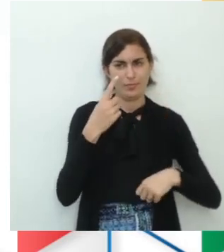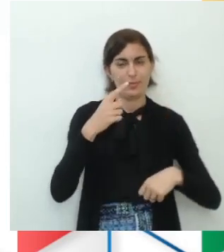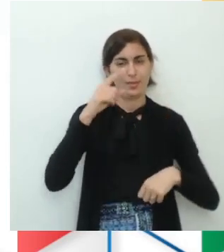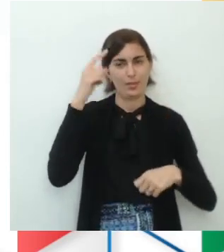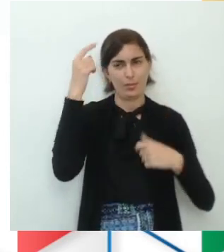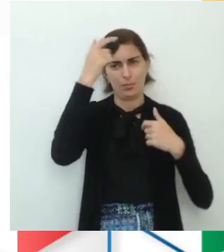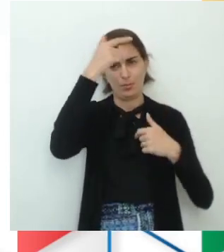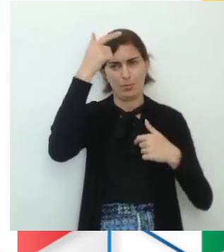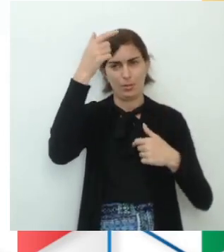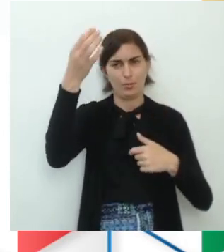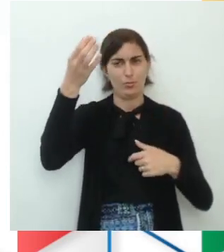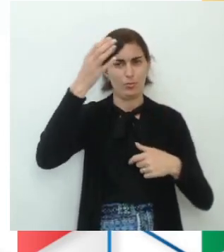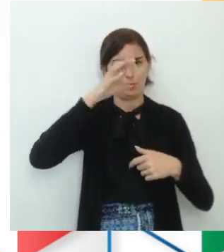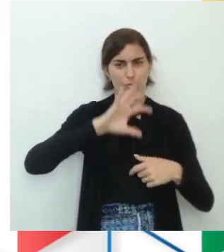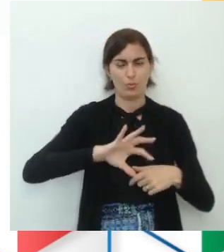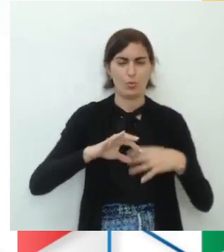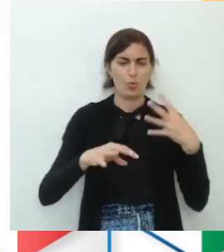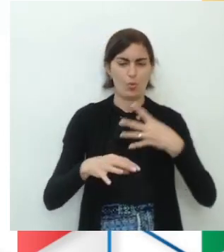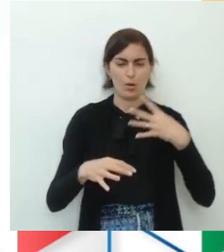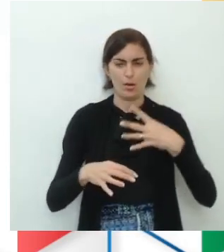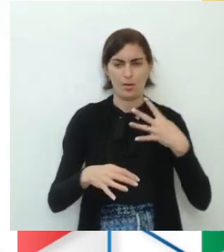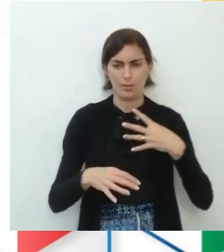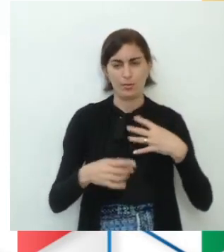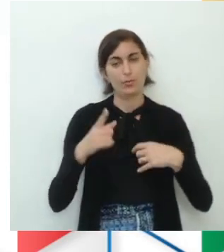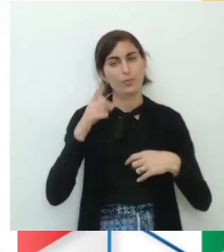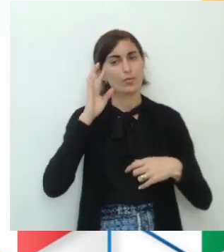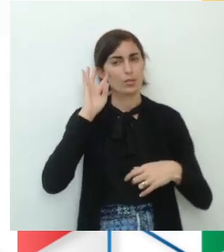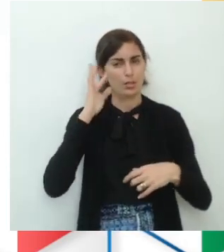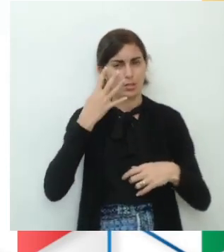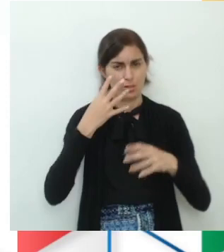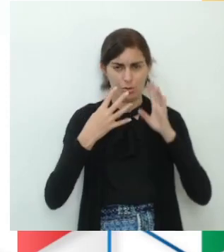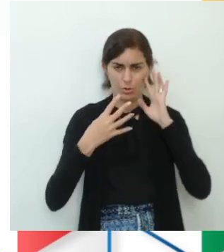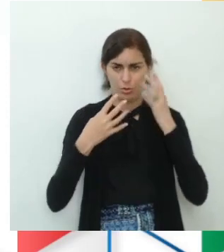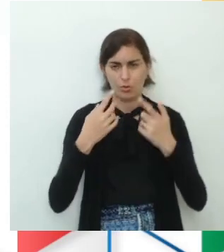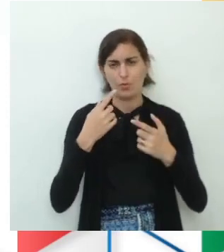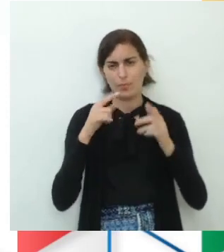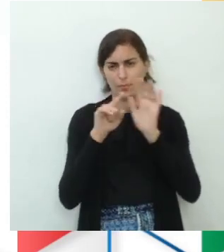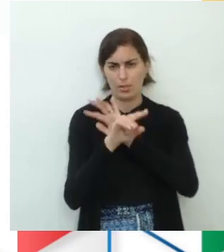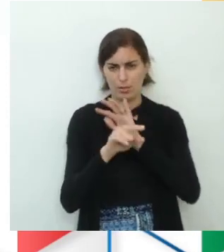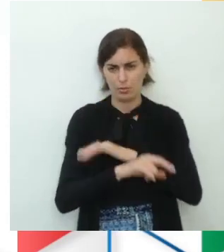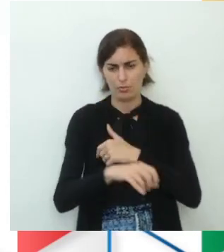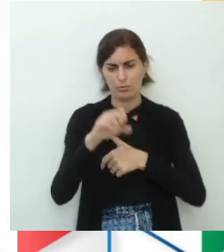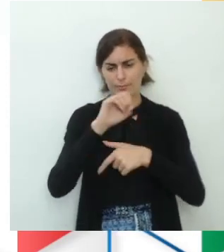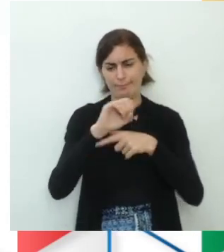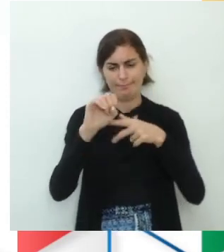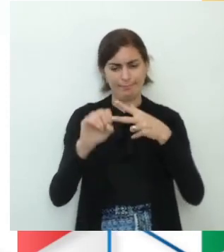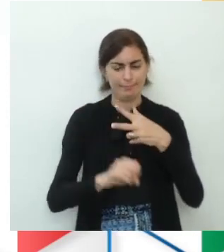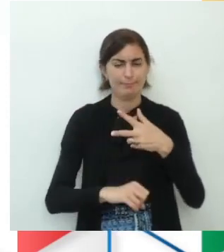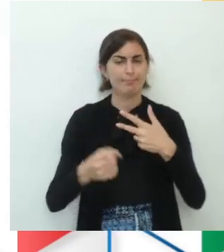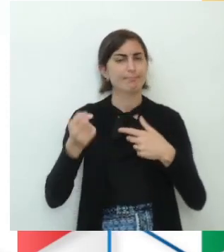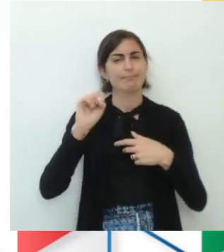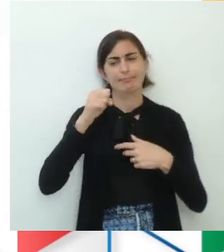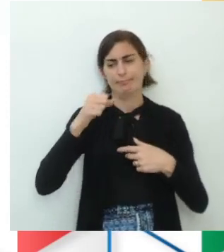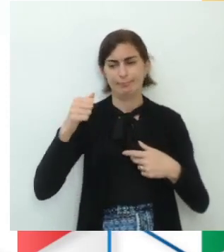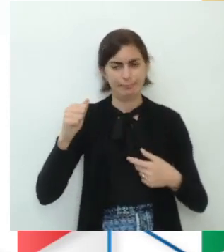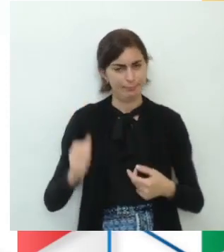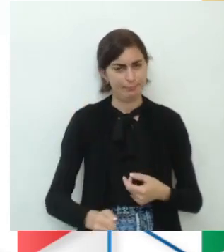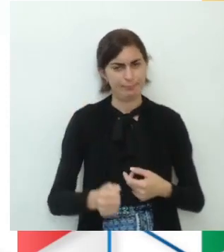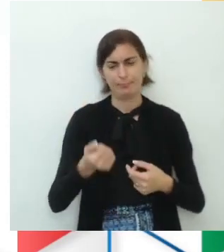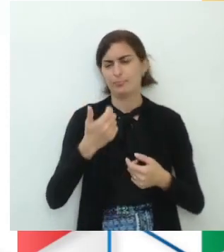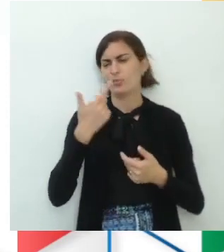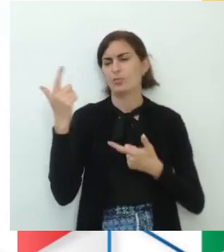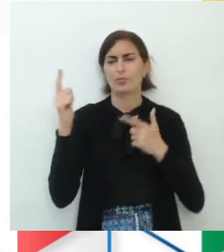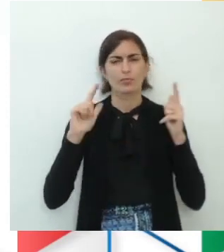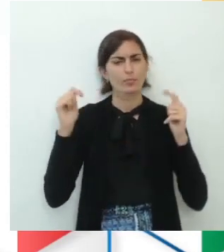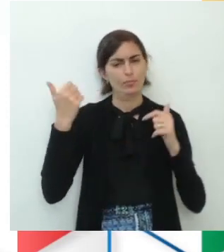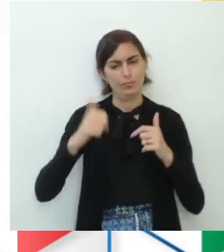que essa questão é importante para que você resolva as questões do Enem, SSA e outras questões que você possa participar de